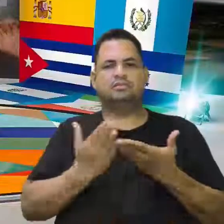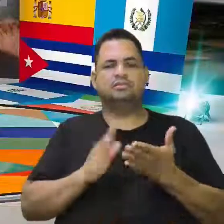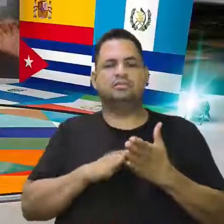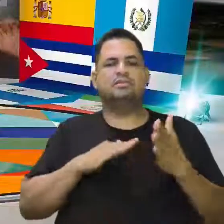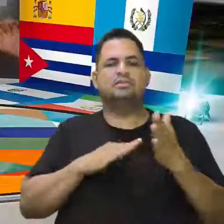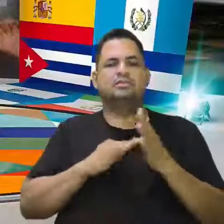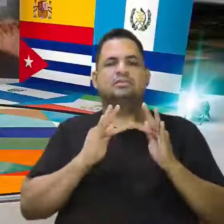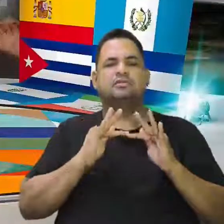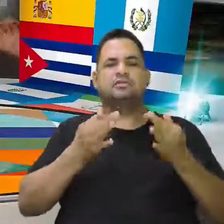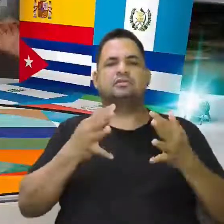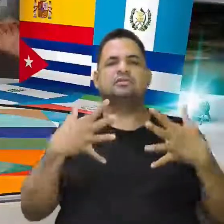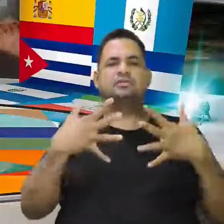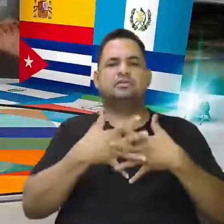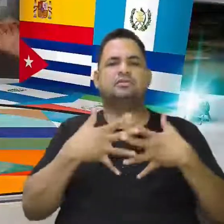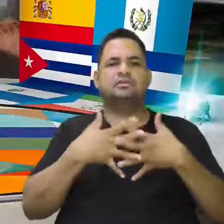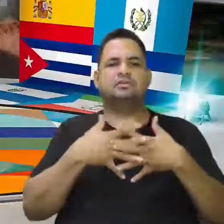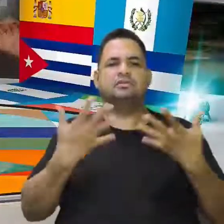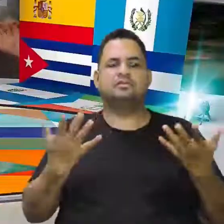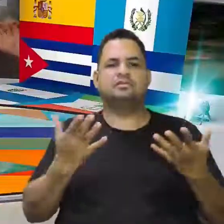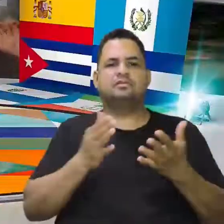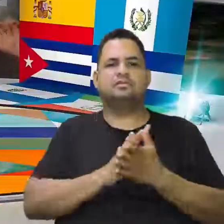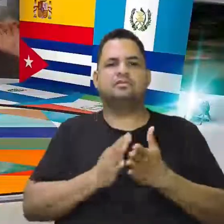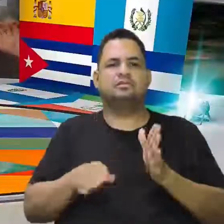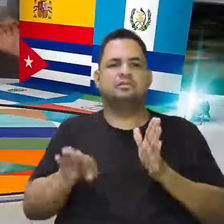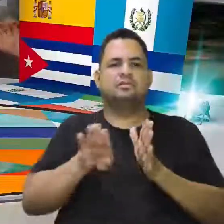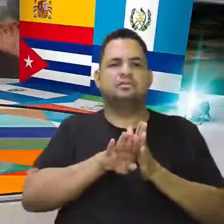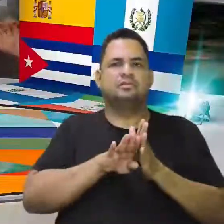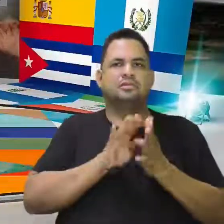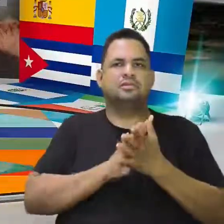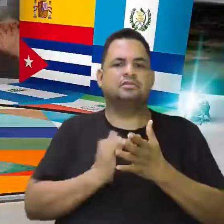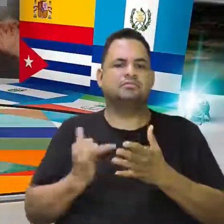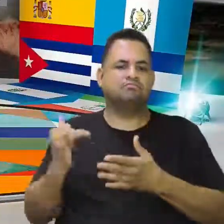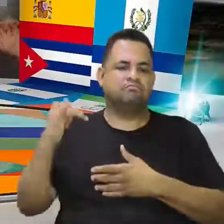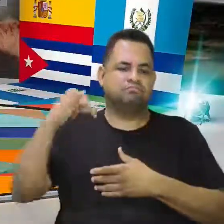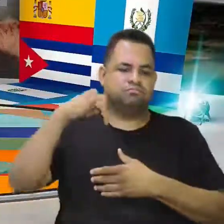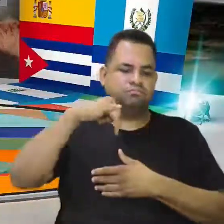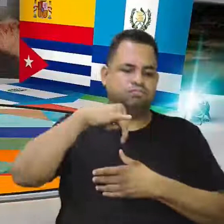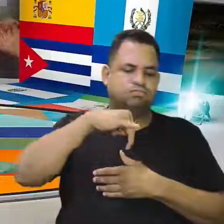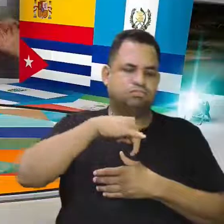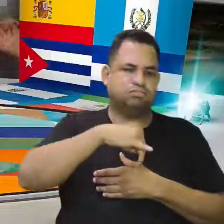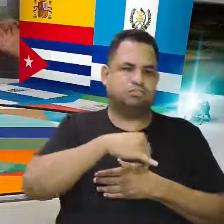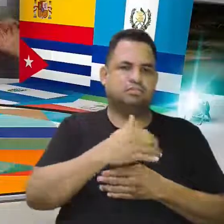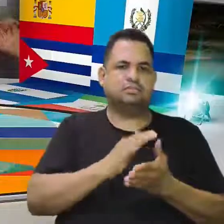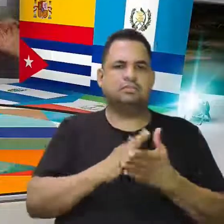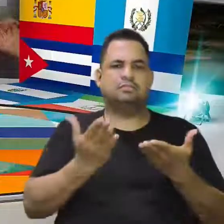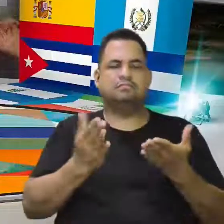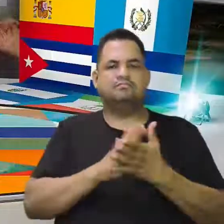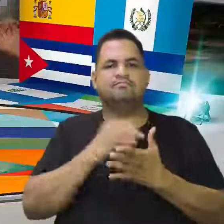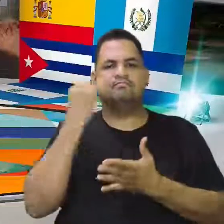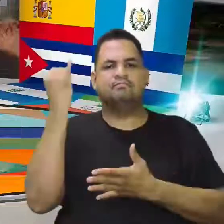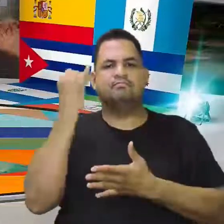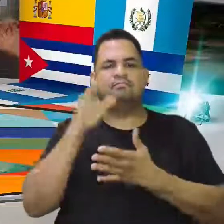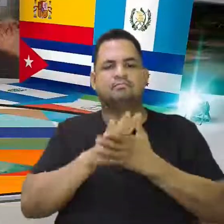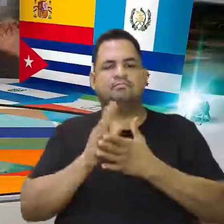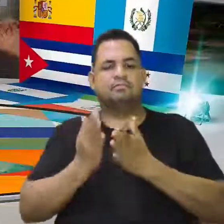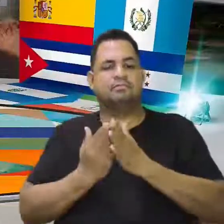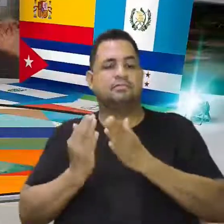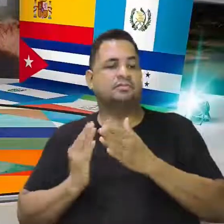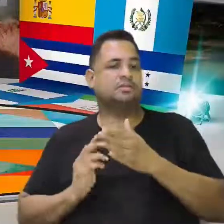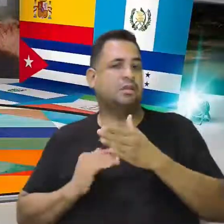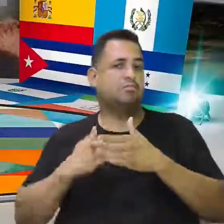essa confusão, gente. Aportar, pousar. O que importa é que nosso aviãozinho saiu daqui do Brasil